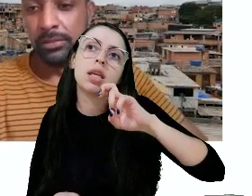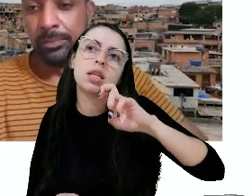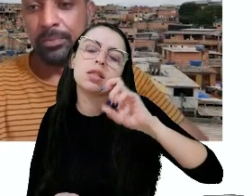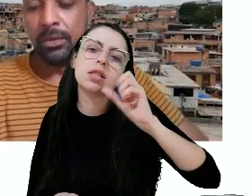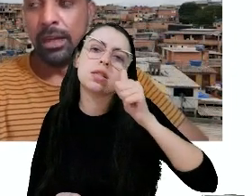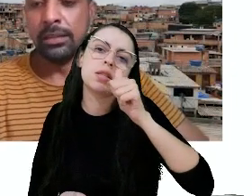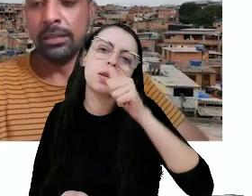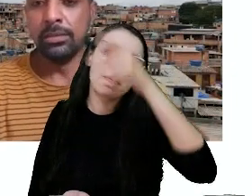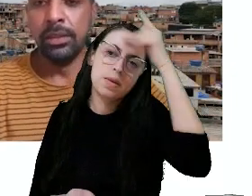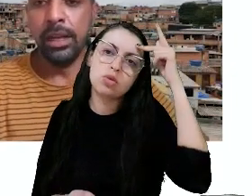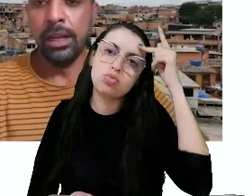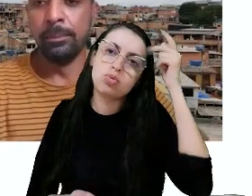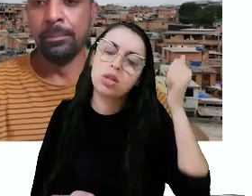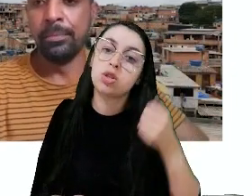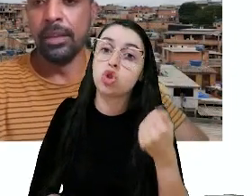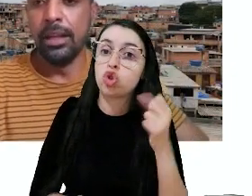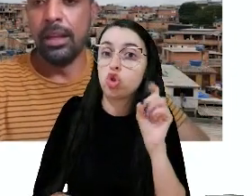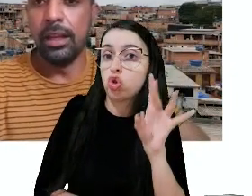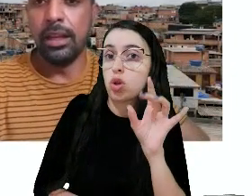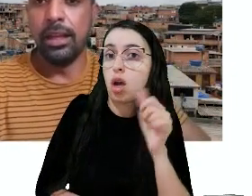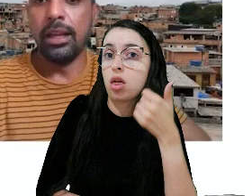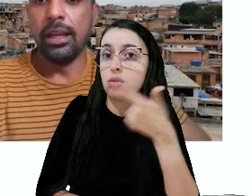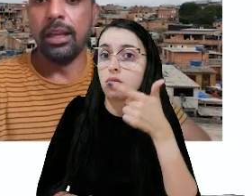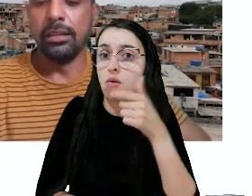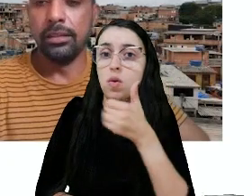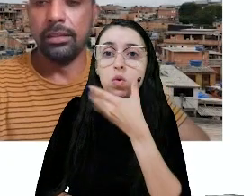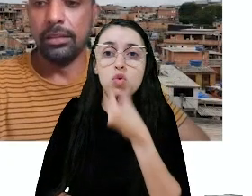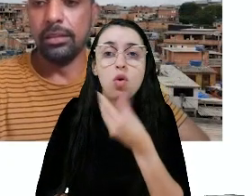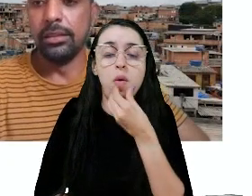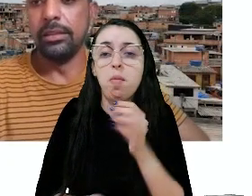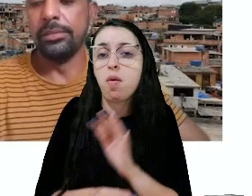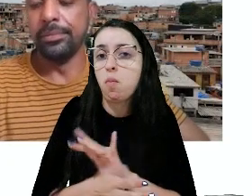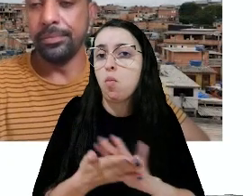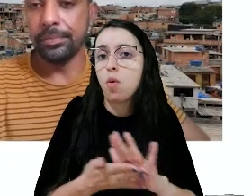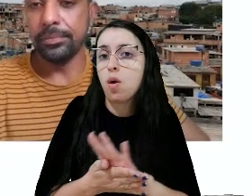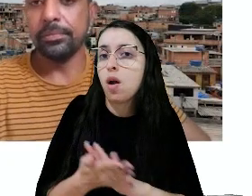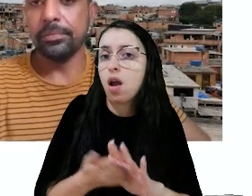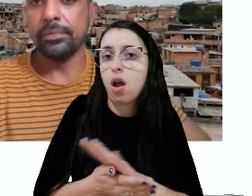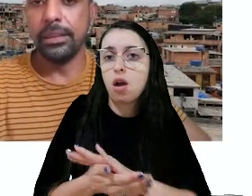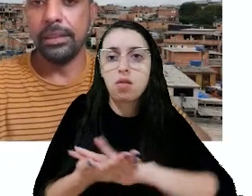2 homens. O resto é tudo mulher. Ah, que bom, coisa boa.